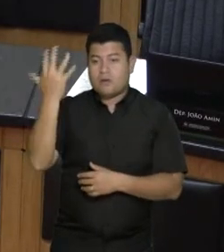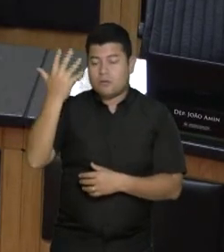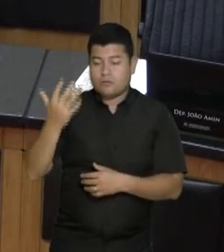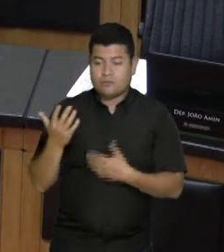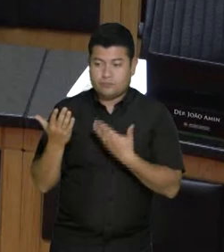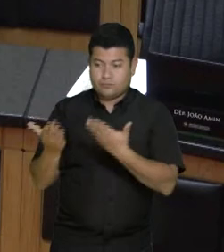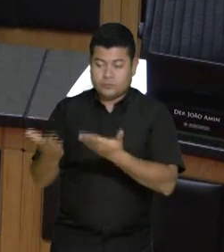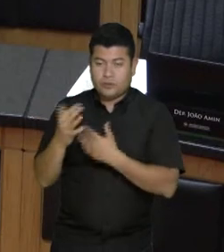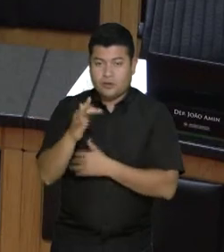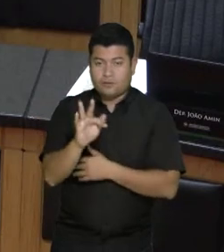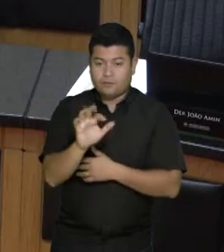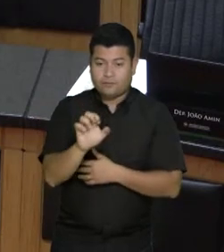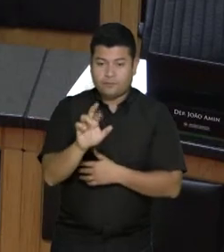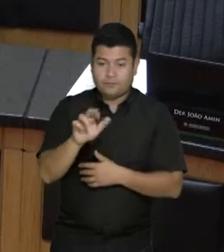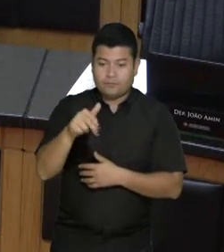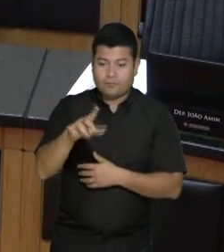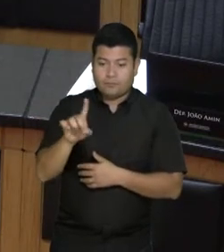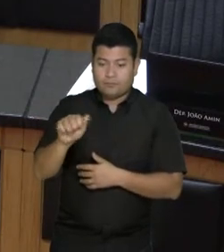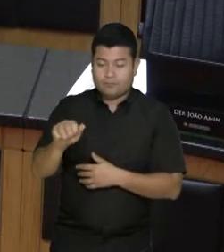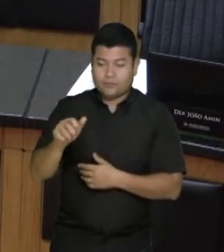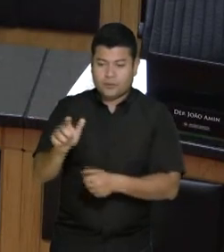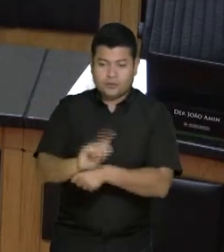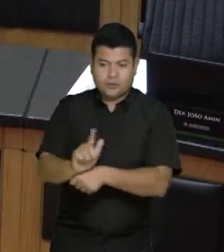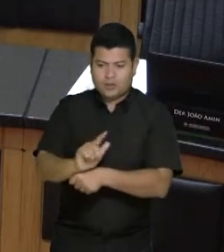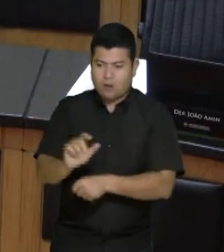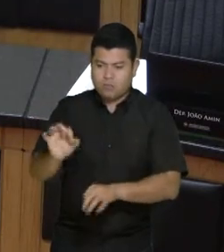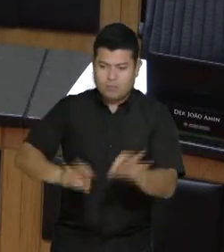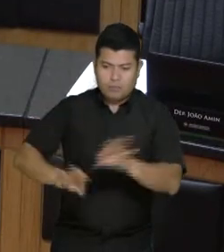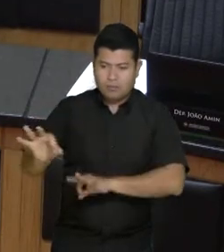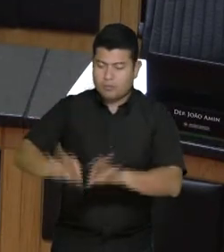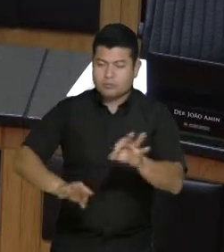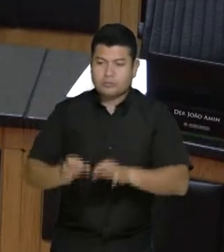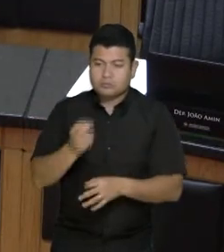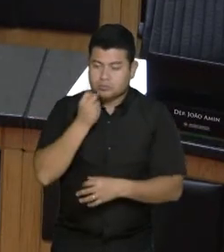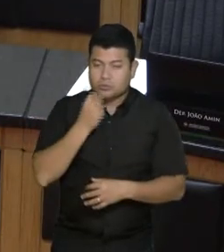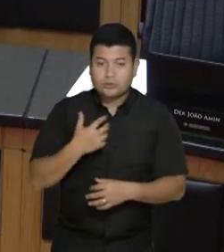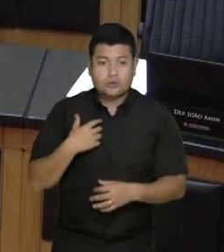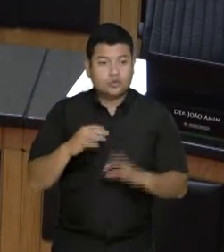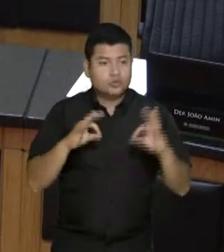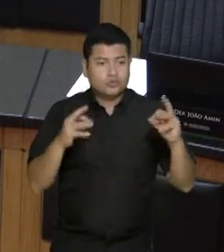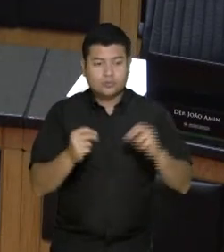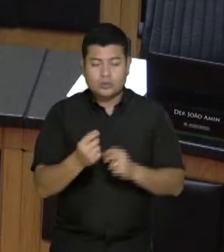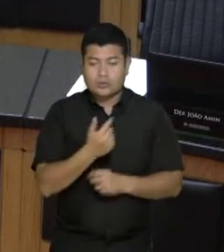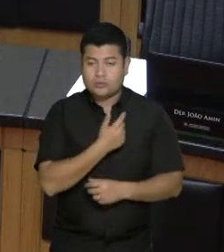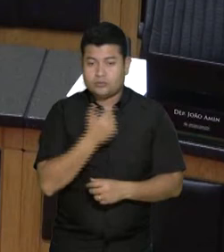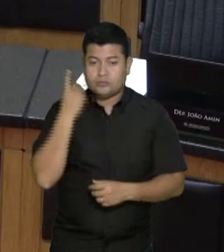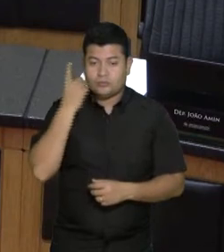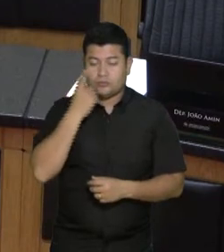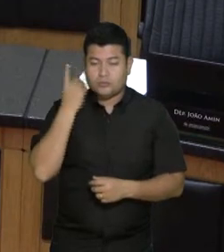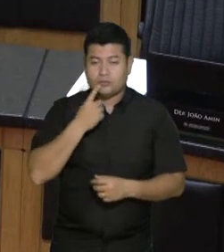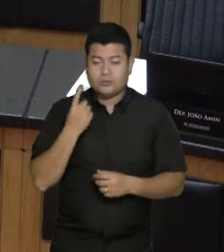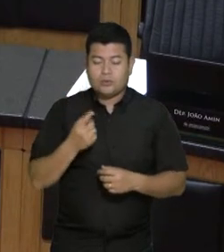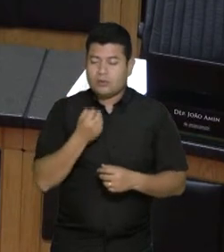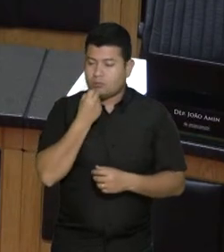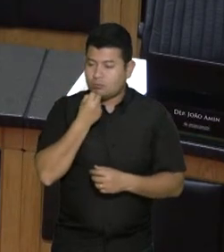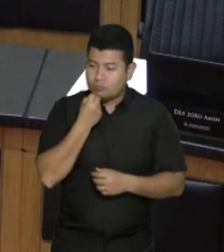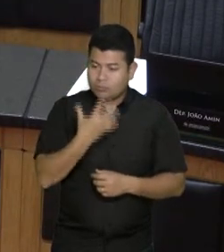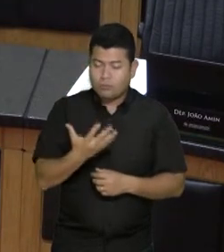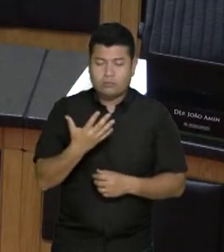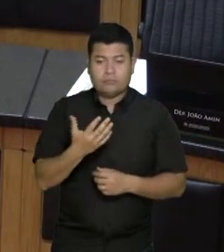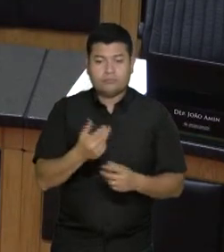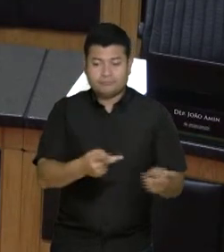Fernanda Córdova. E todos estão convidados, deputados, serão muito bem-vindos à abertura da festa, que será